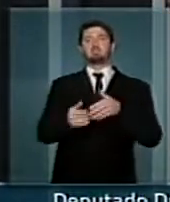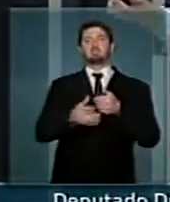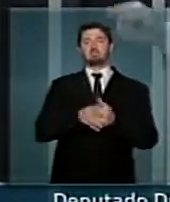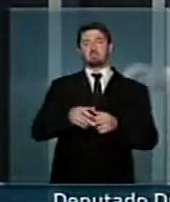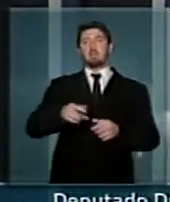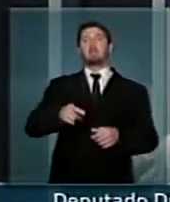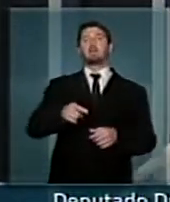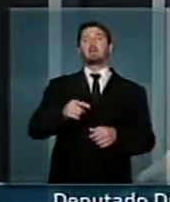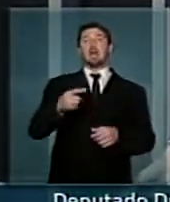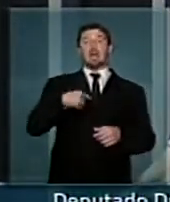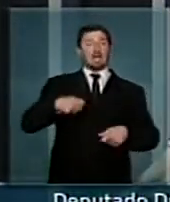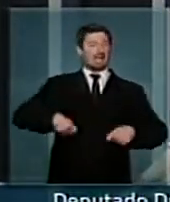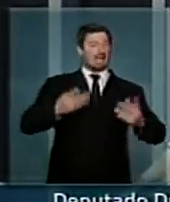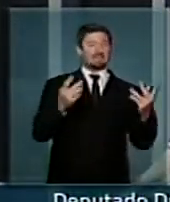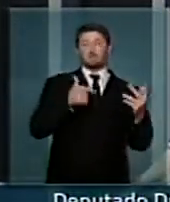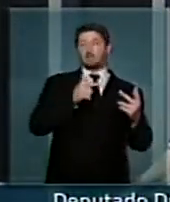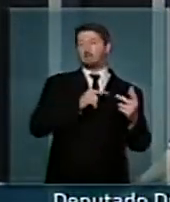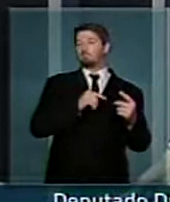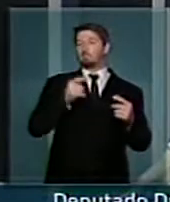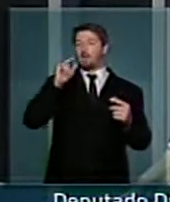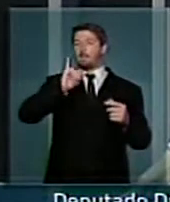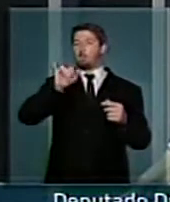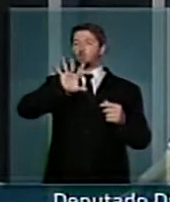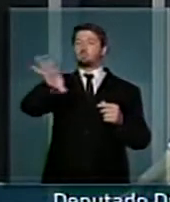contribuinte e ainda não faz a sua economia.